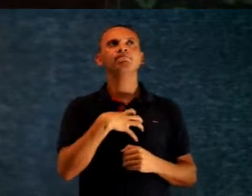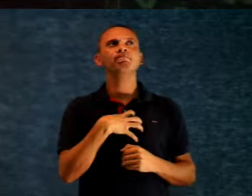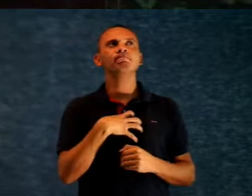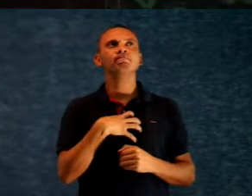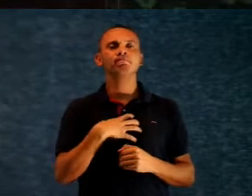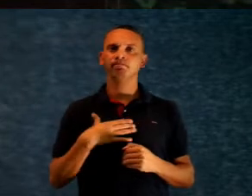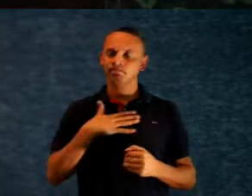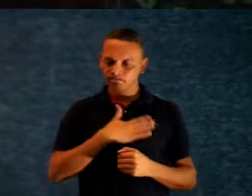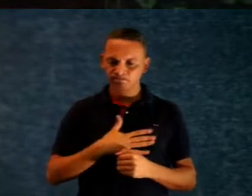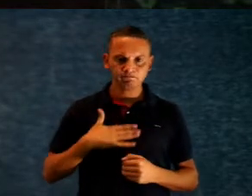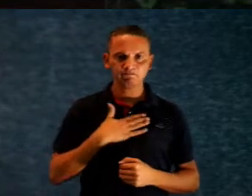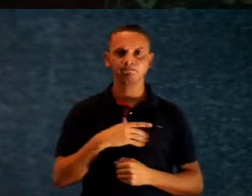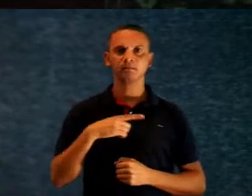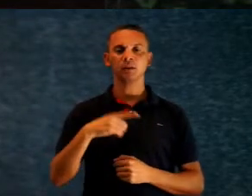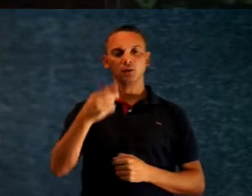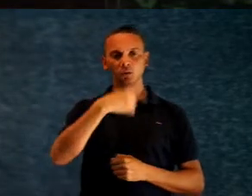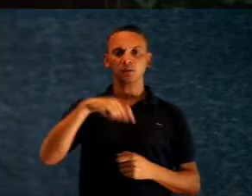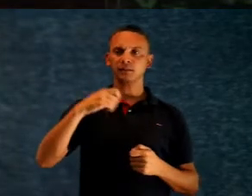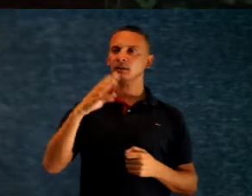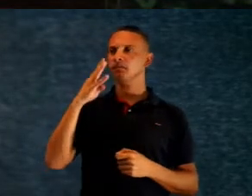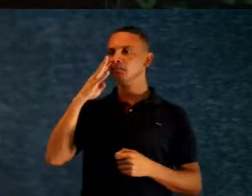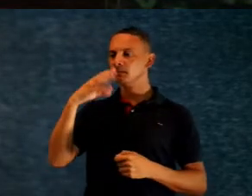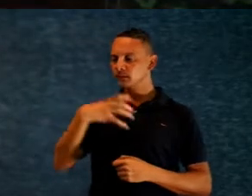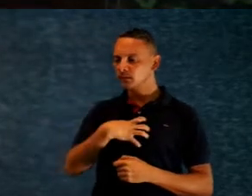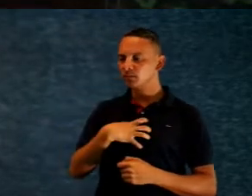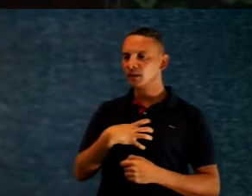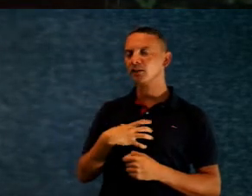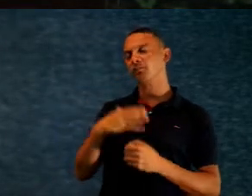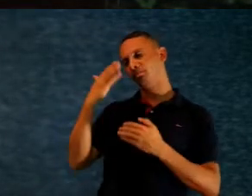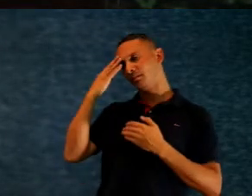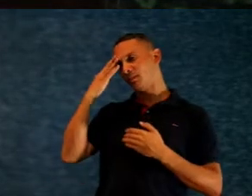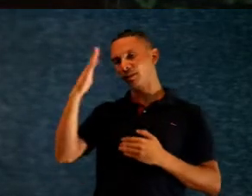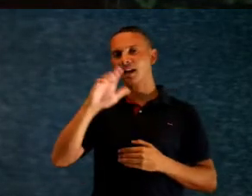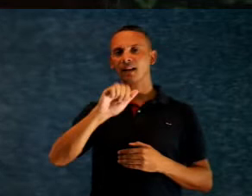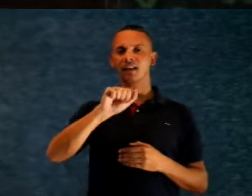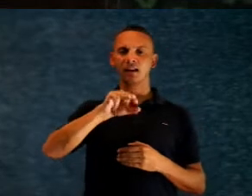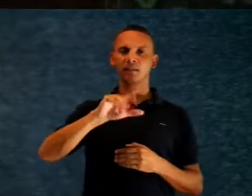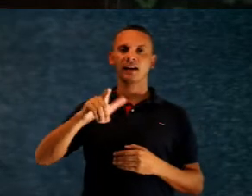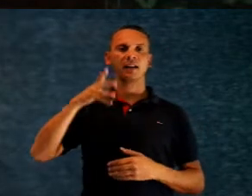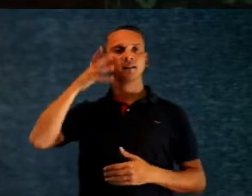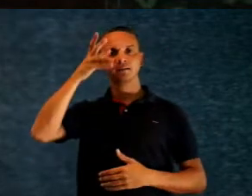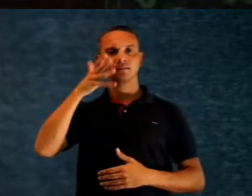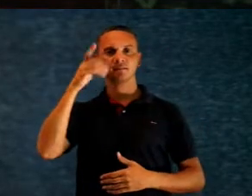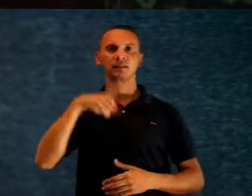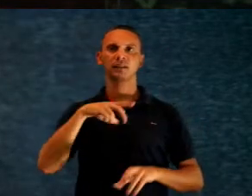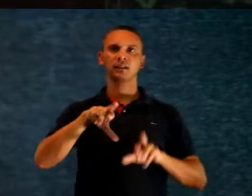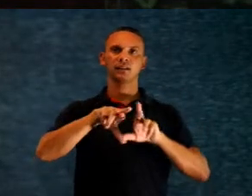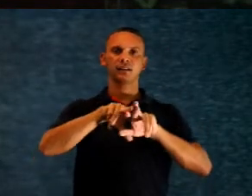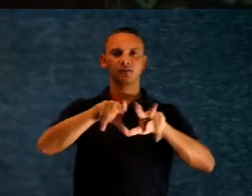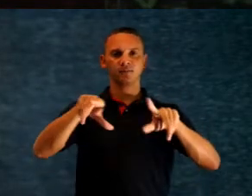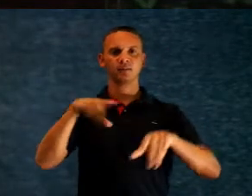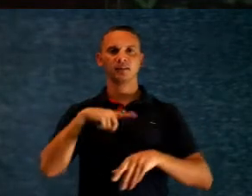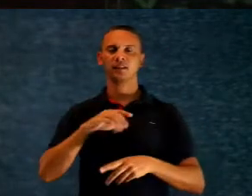devedores. Eu acho que todos nós temos de ter esse sentimento da gratidão pelo que instituições como a Academia Mineira de